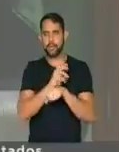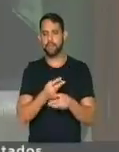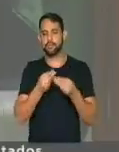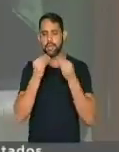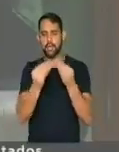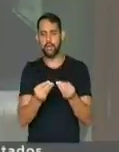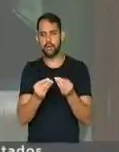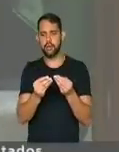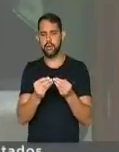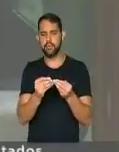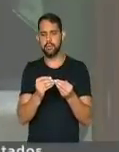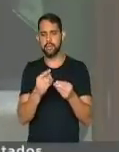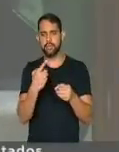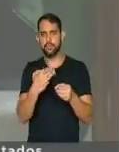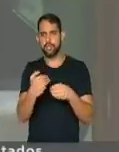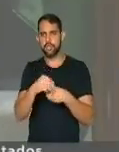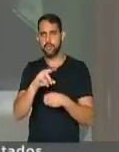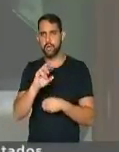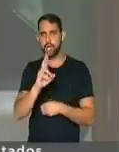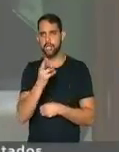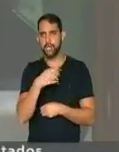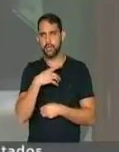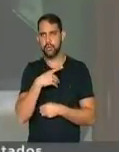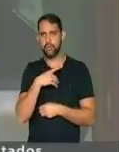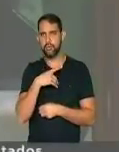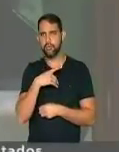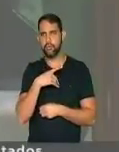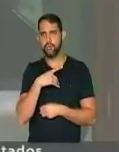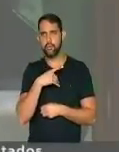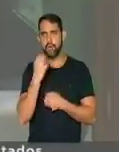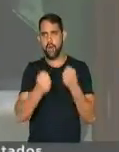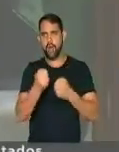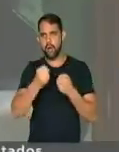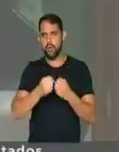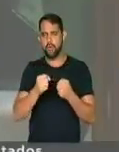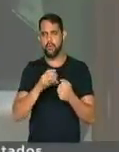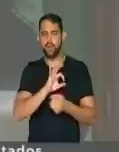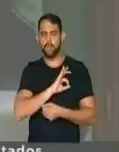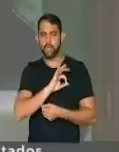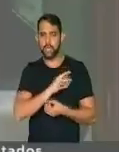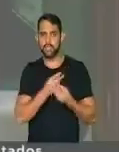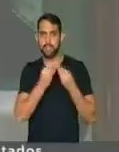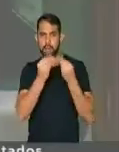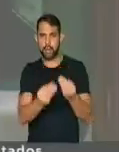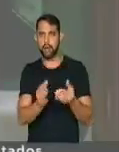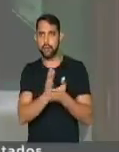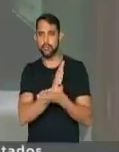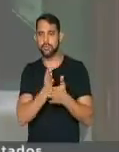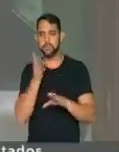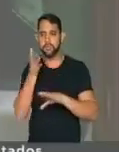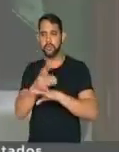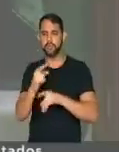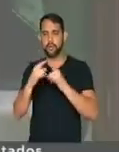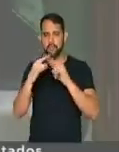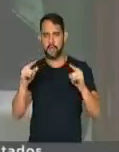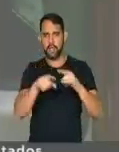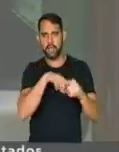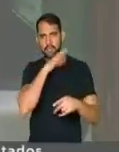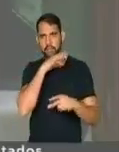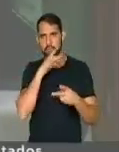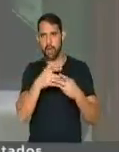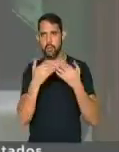entregamos em Rajada uma viatura com policiais, fomos uma feira de animais,